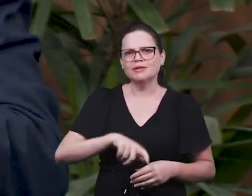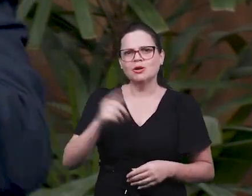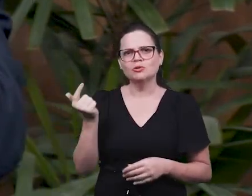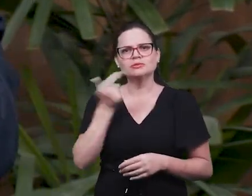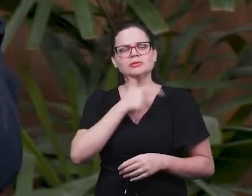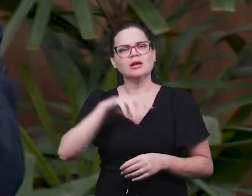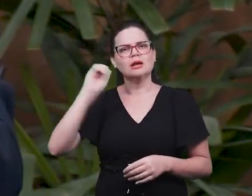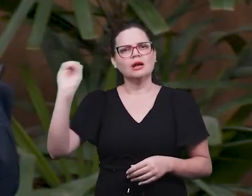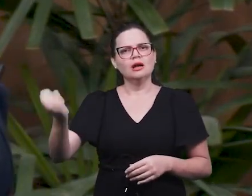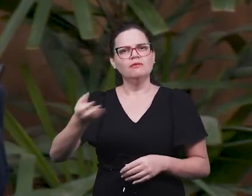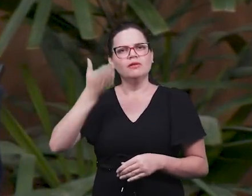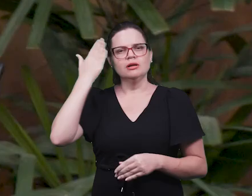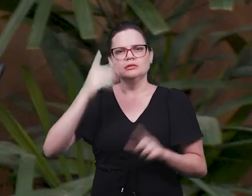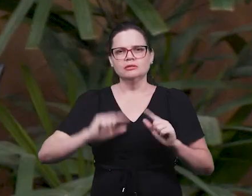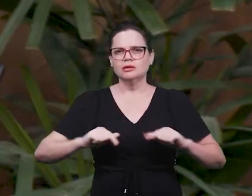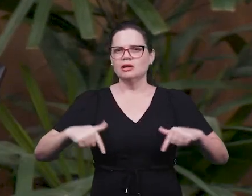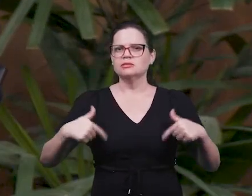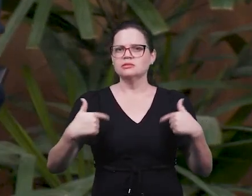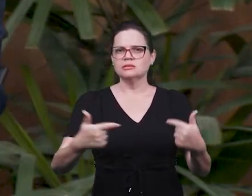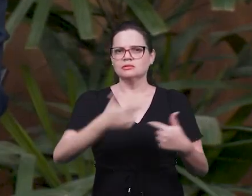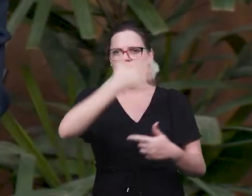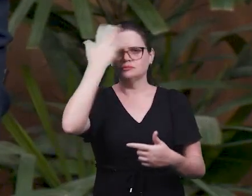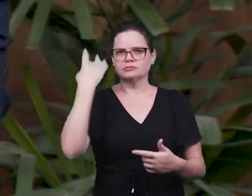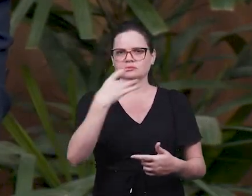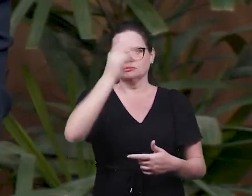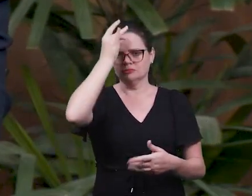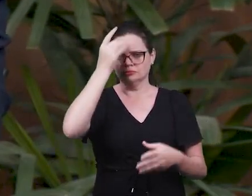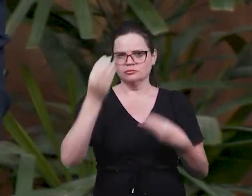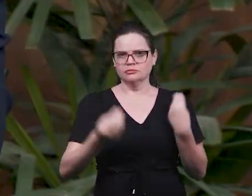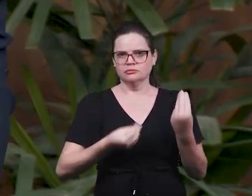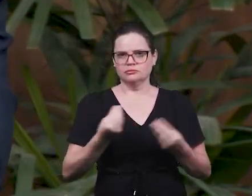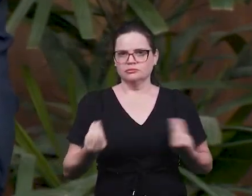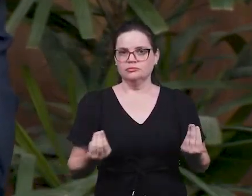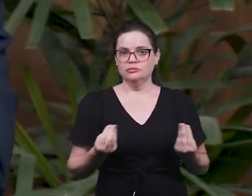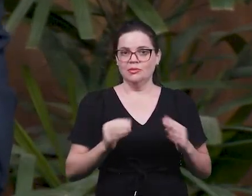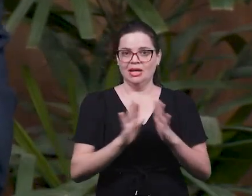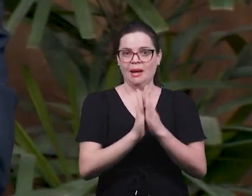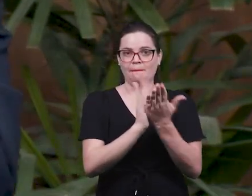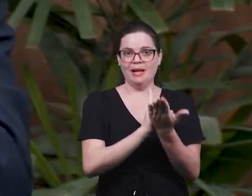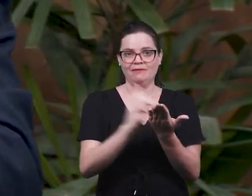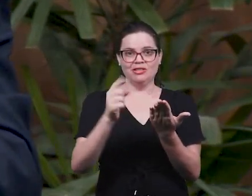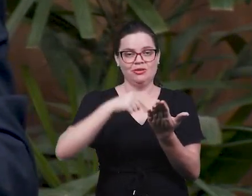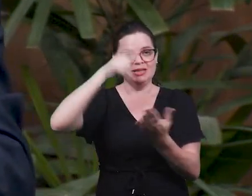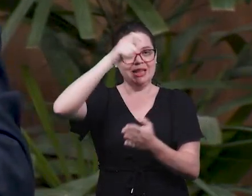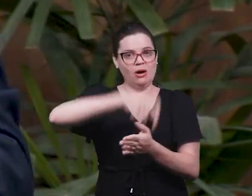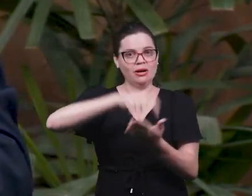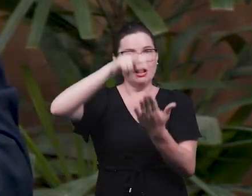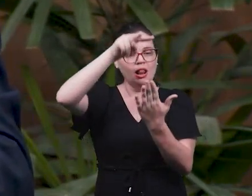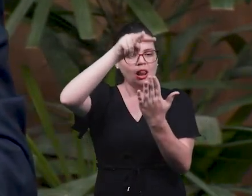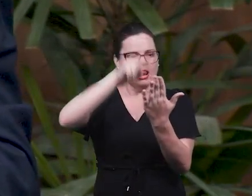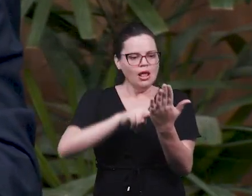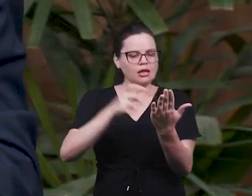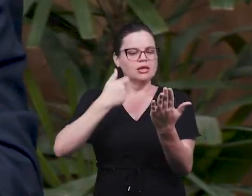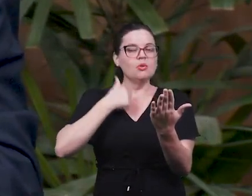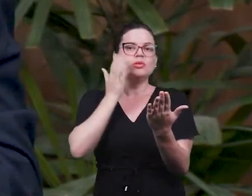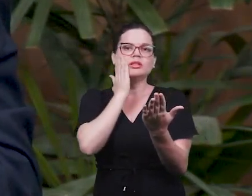da operação do Espírito Santo e a palavra gerar um efeito